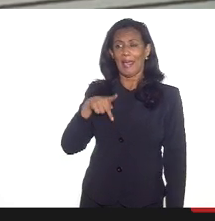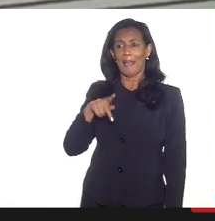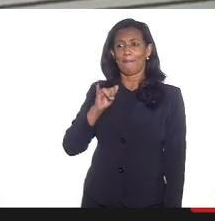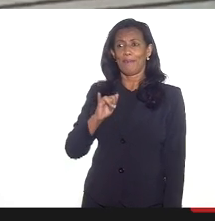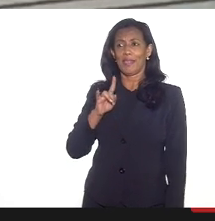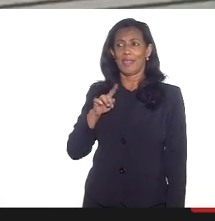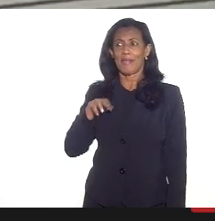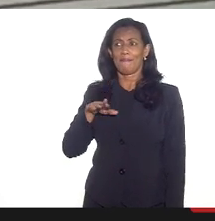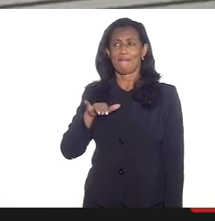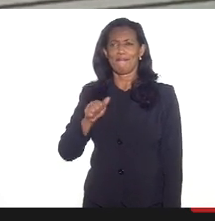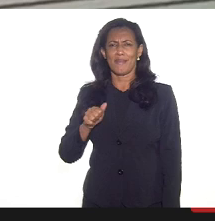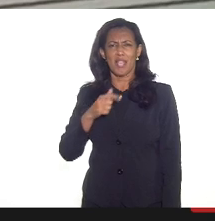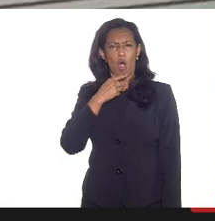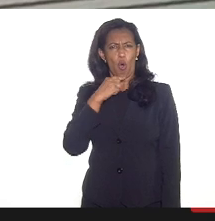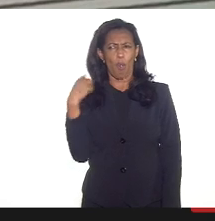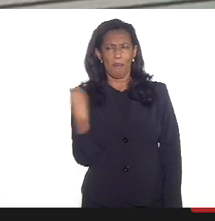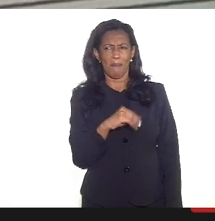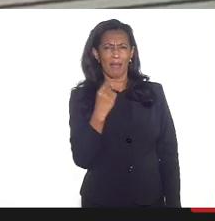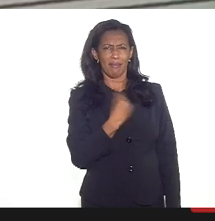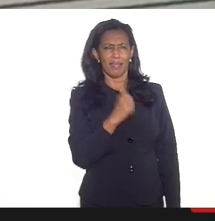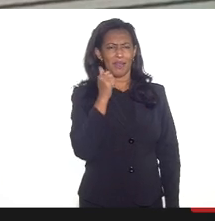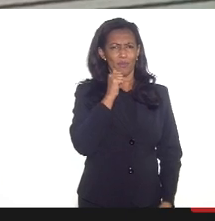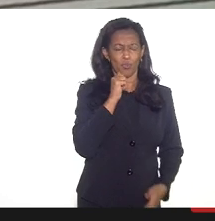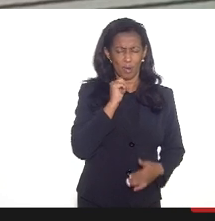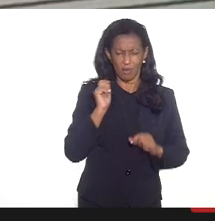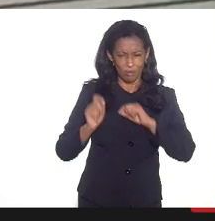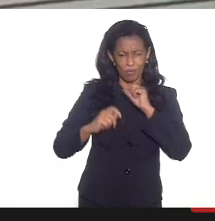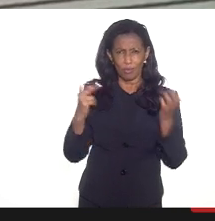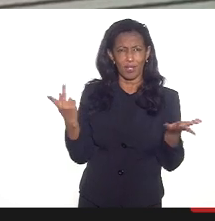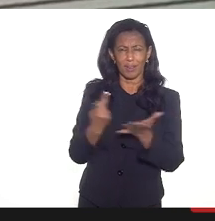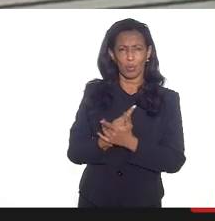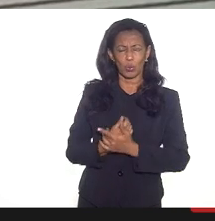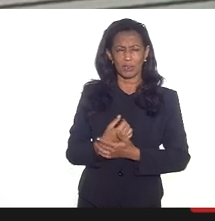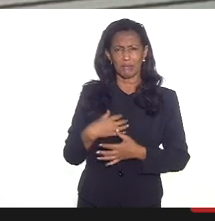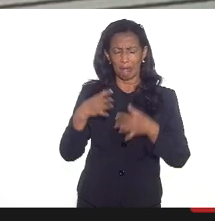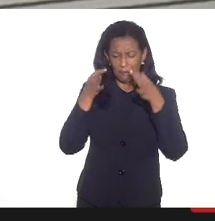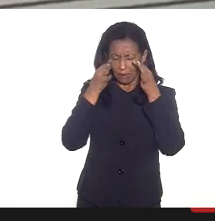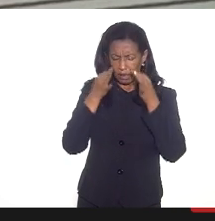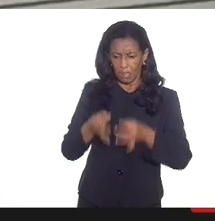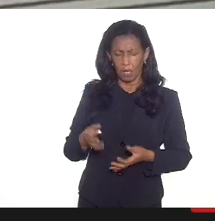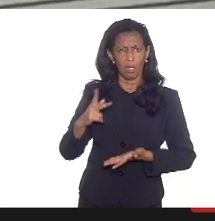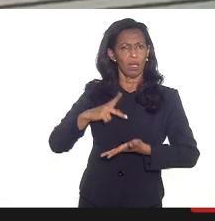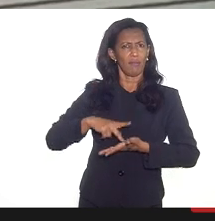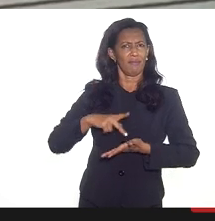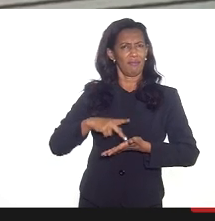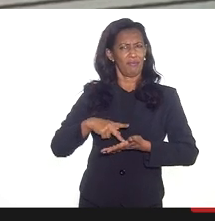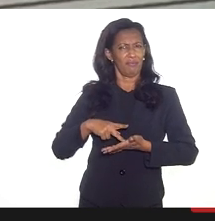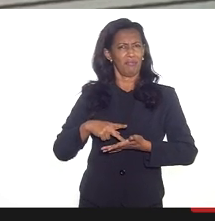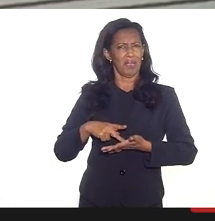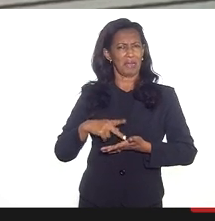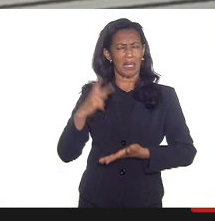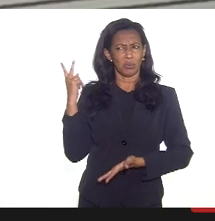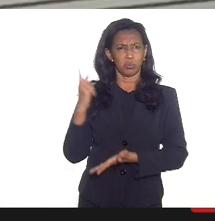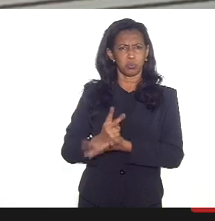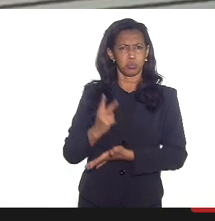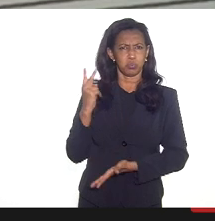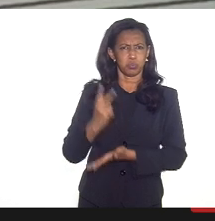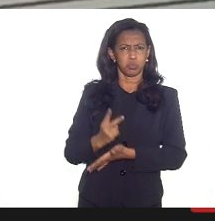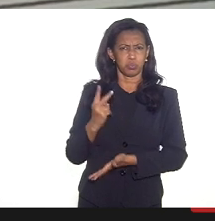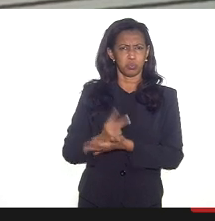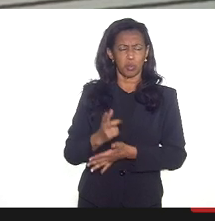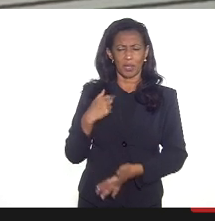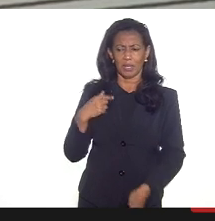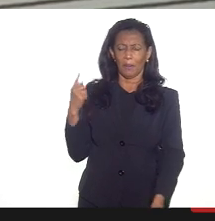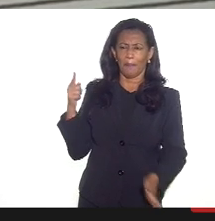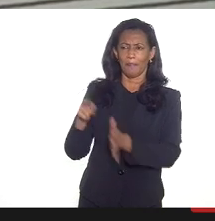de homens agredindo mulheres, o que, que é isso? E aquilo me chamou a atenção, foi uma realidade muito contundente. E eu perguntando